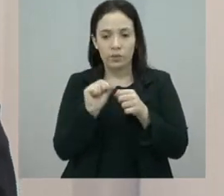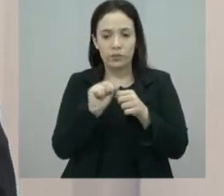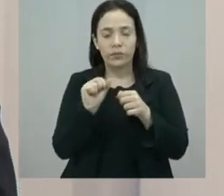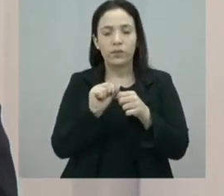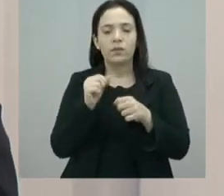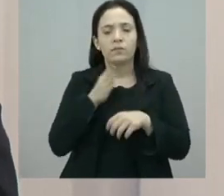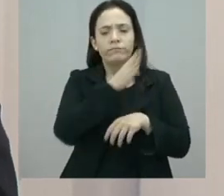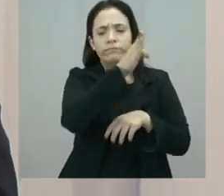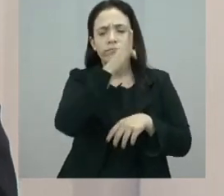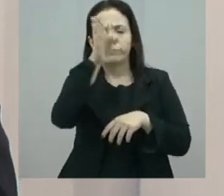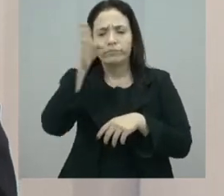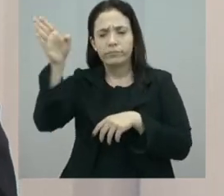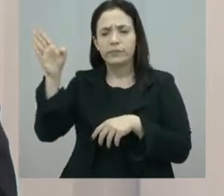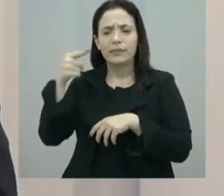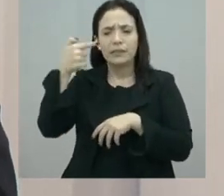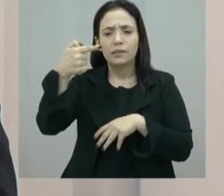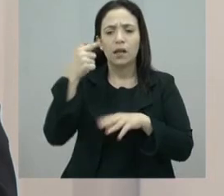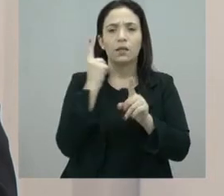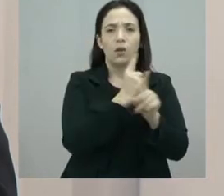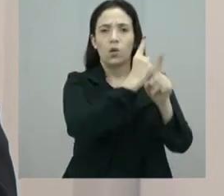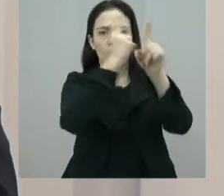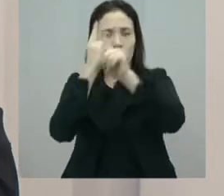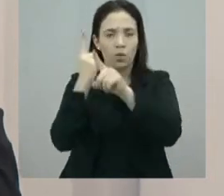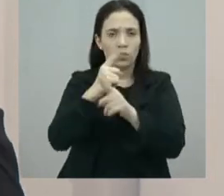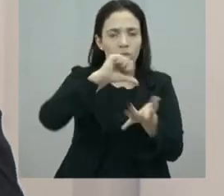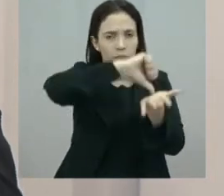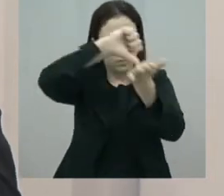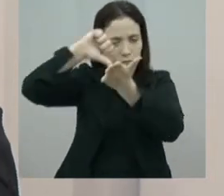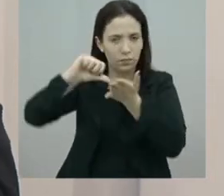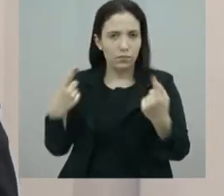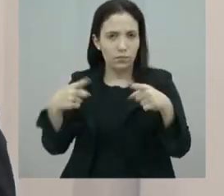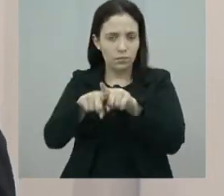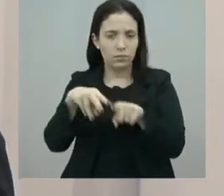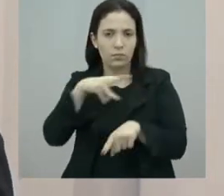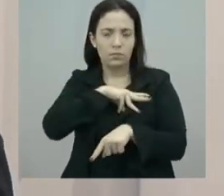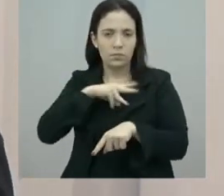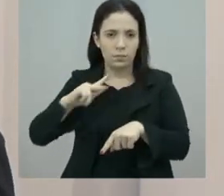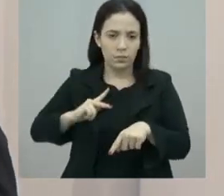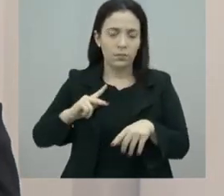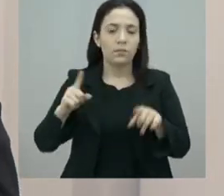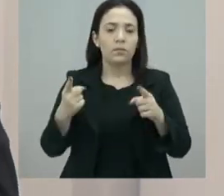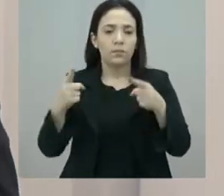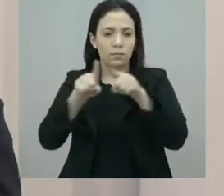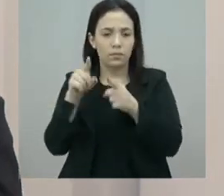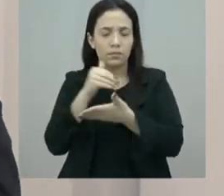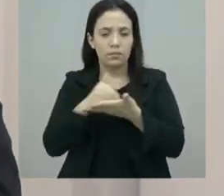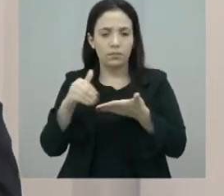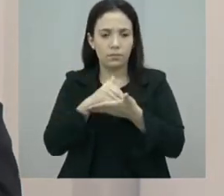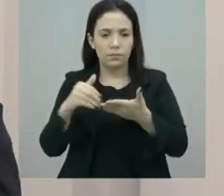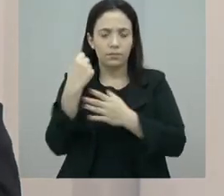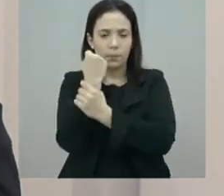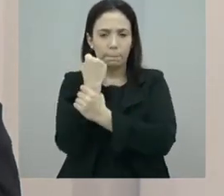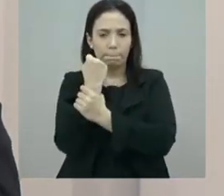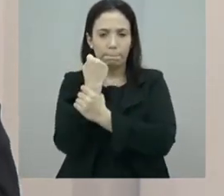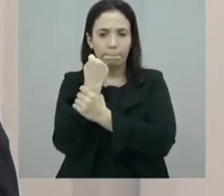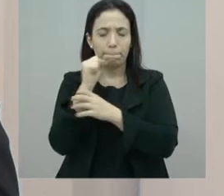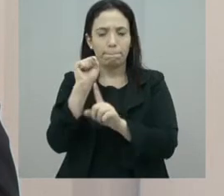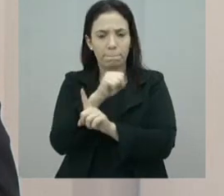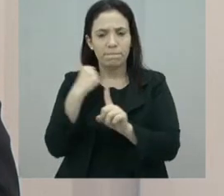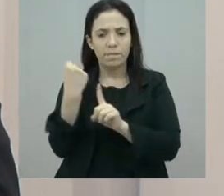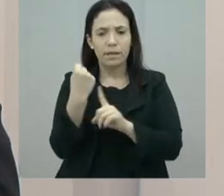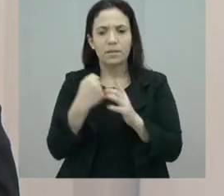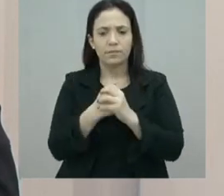do Ceará, foram 7 encontros regionais em parceria do Ministério Público do Estado do Ceará com a Secretaria Estadual de Proteção